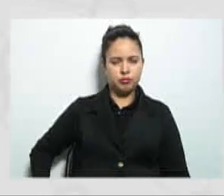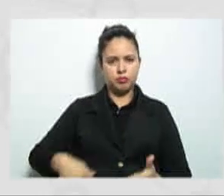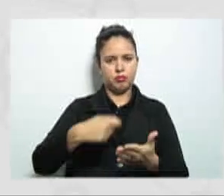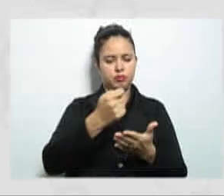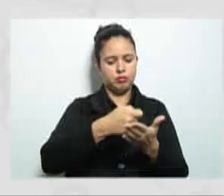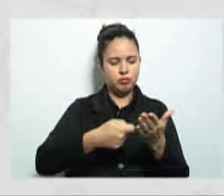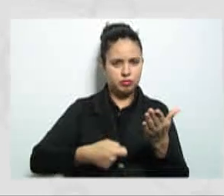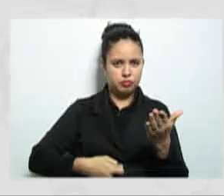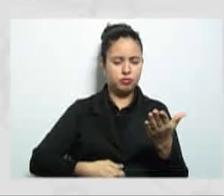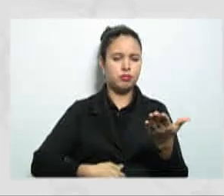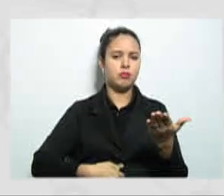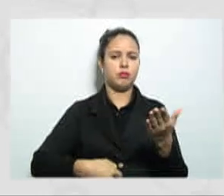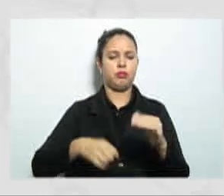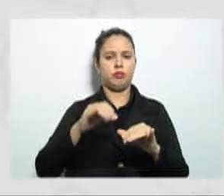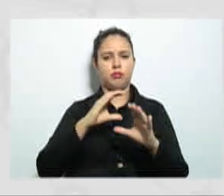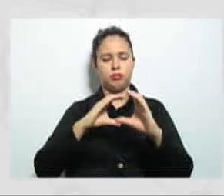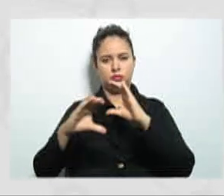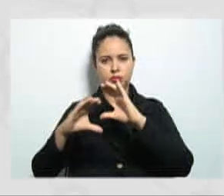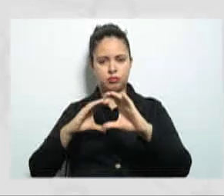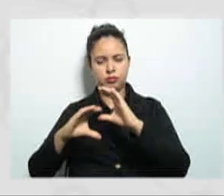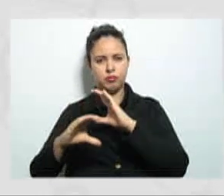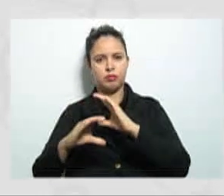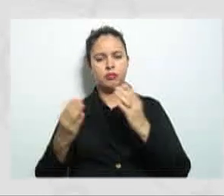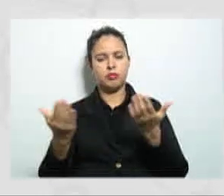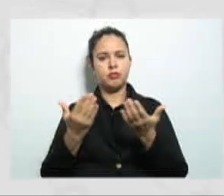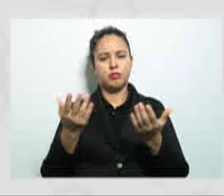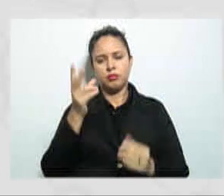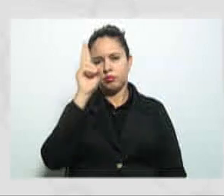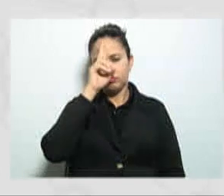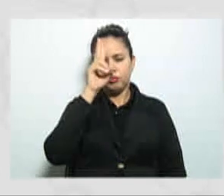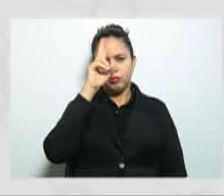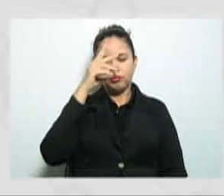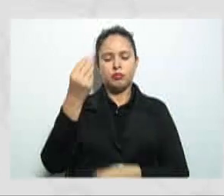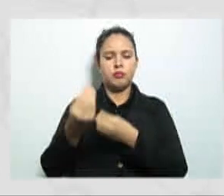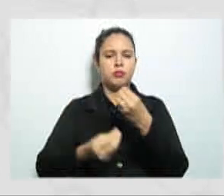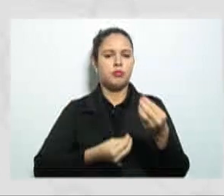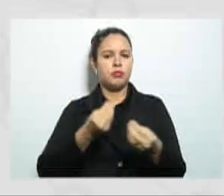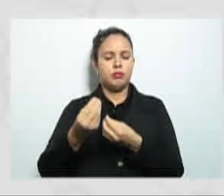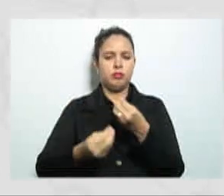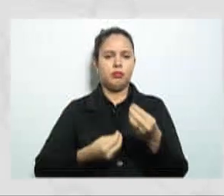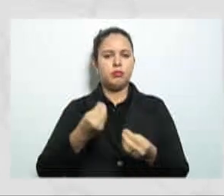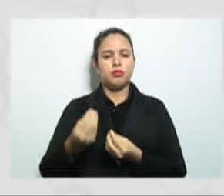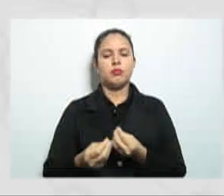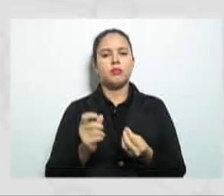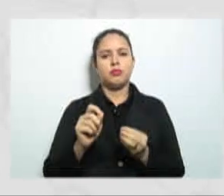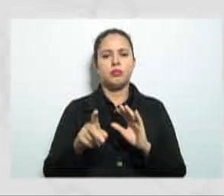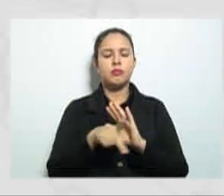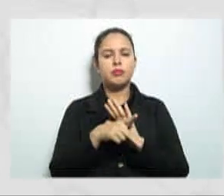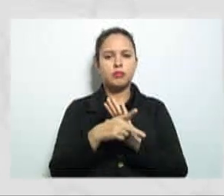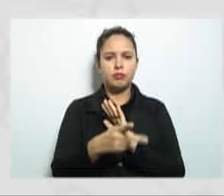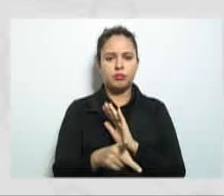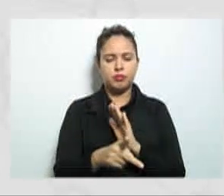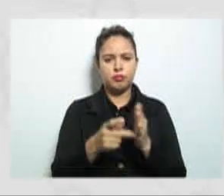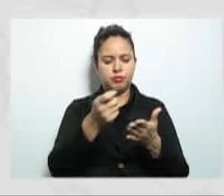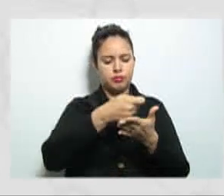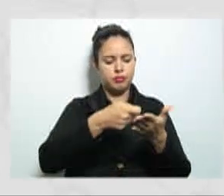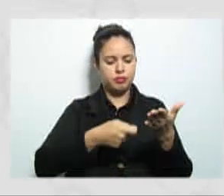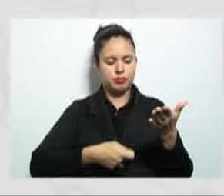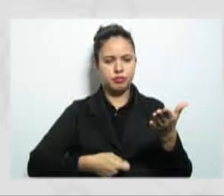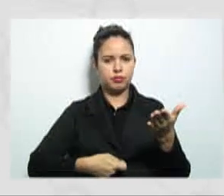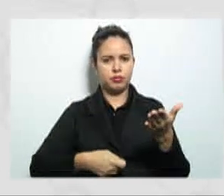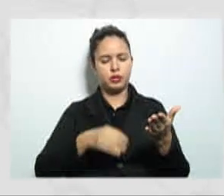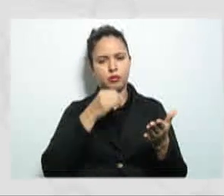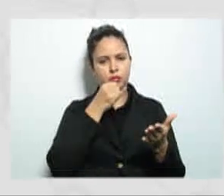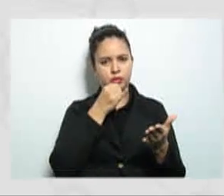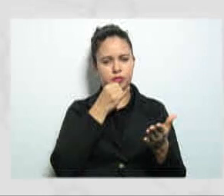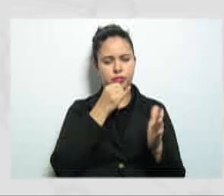e comunicações. Então, nesse momento, nós vamos revisar como quais são as funções, como são redigidos o ofício